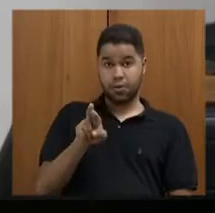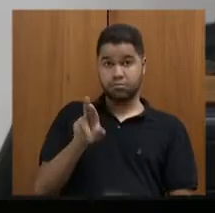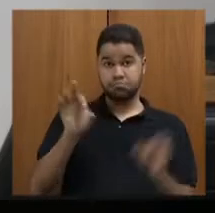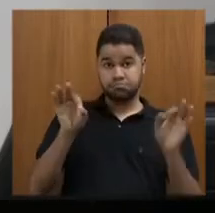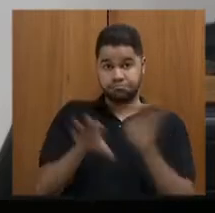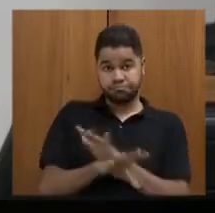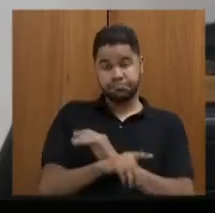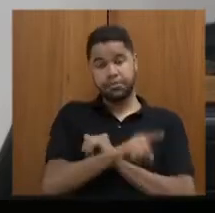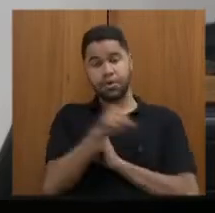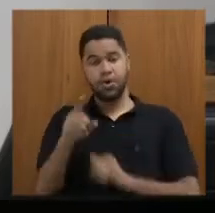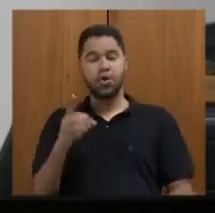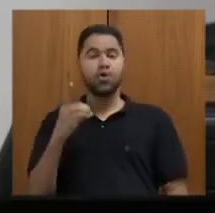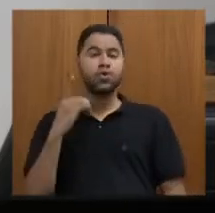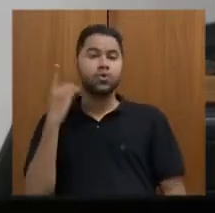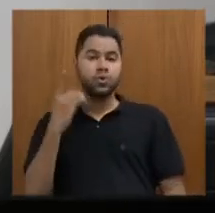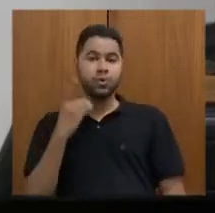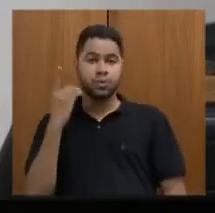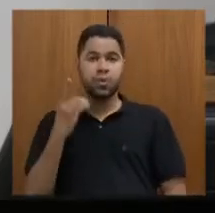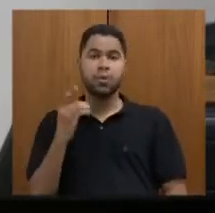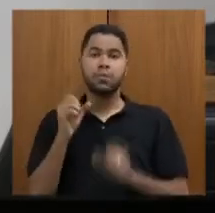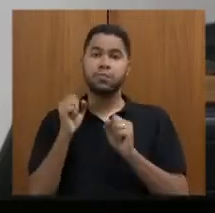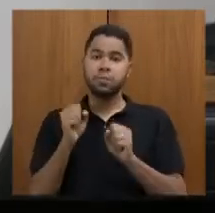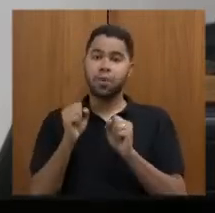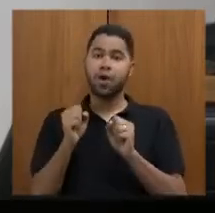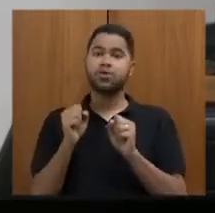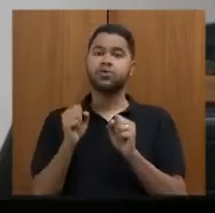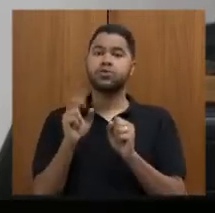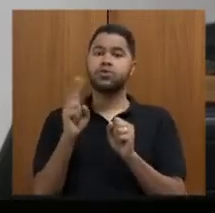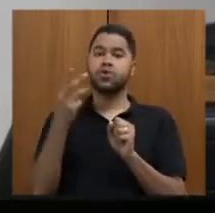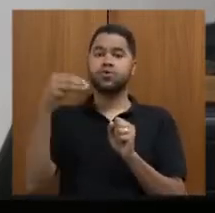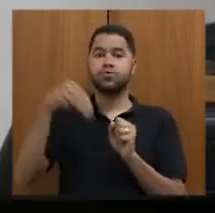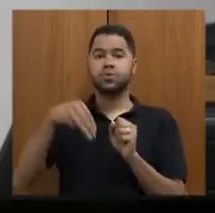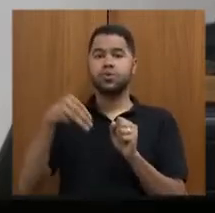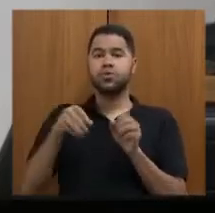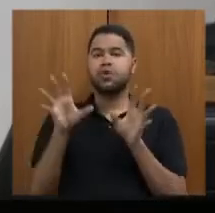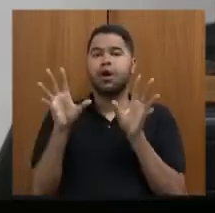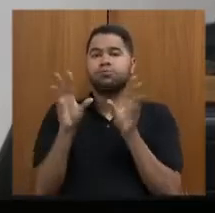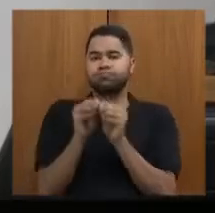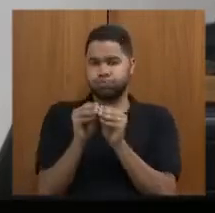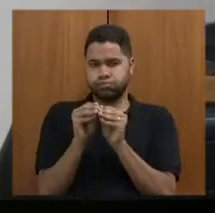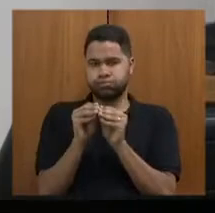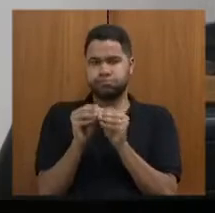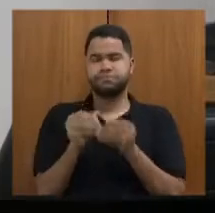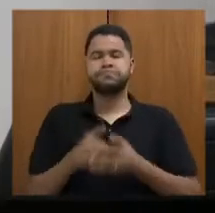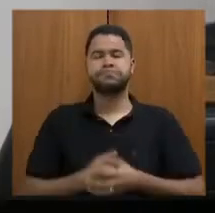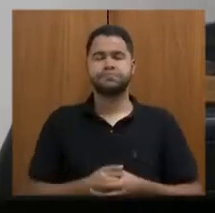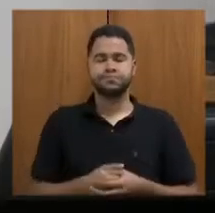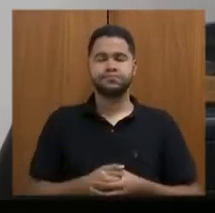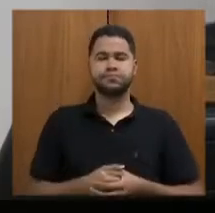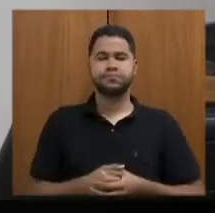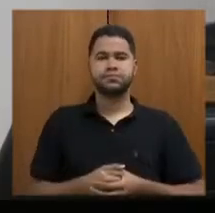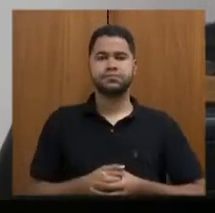estadual, o deputado que o interpelou disporá de dois minutos para as suas considerações finais.